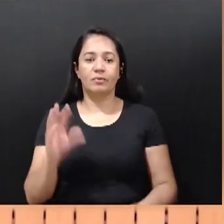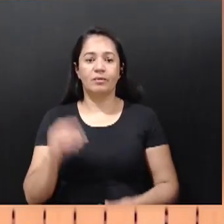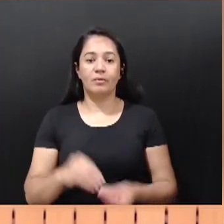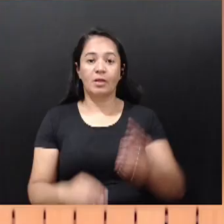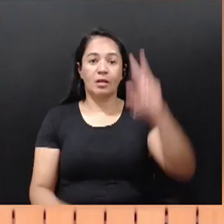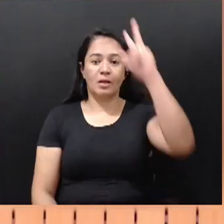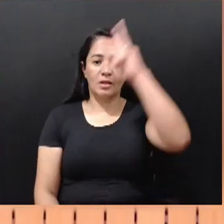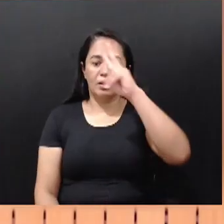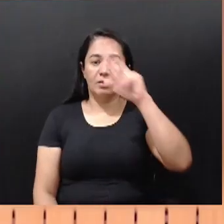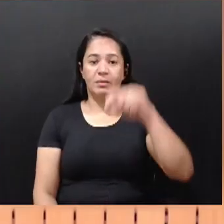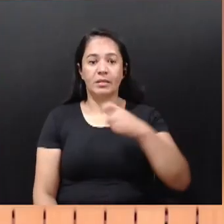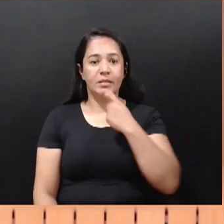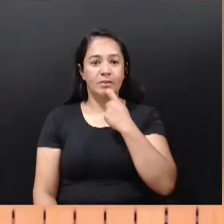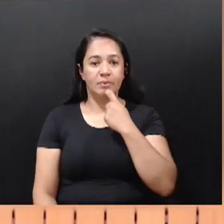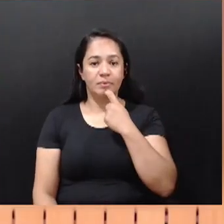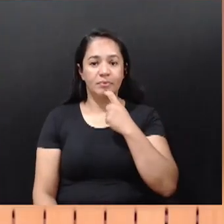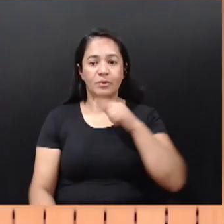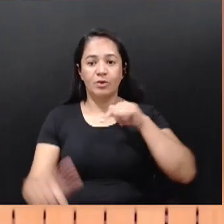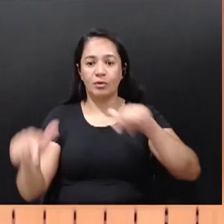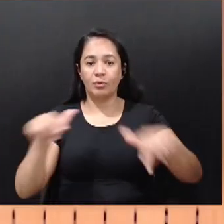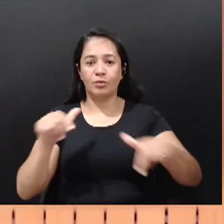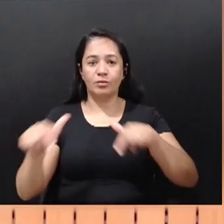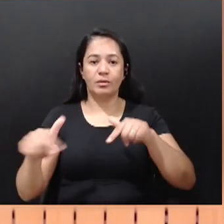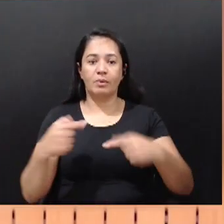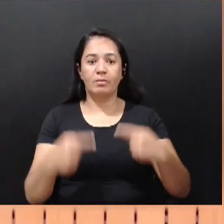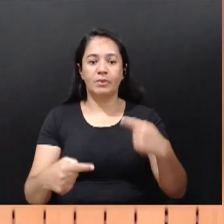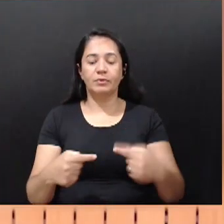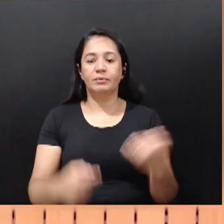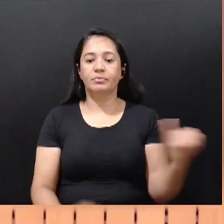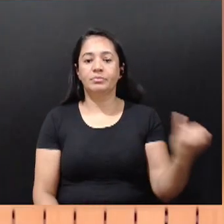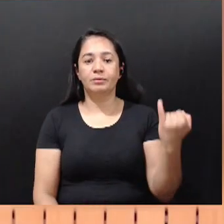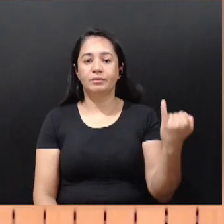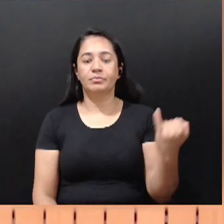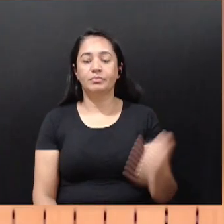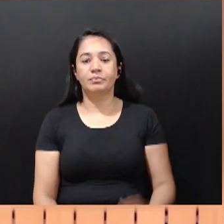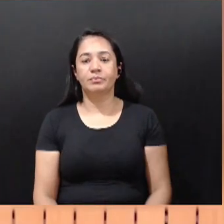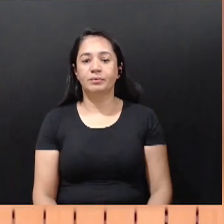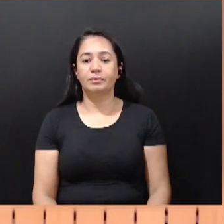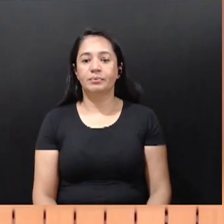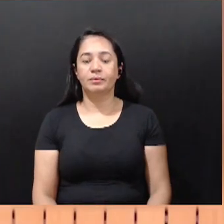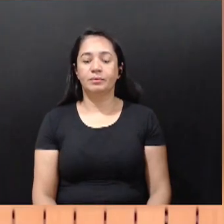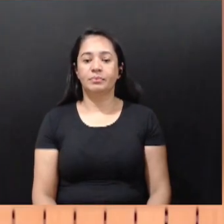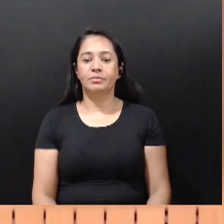também tem uma atuação política importante e relevante.